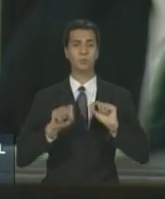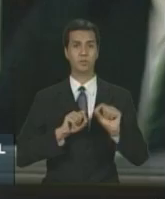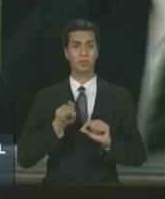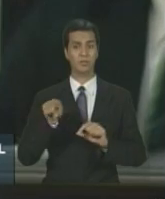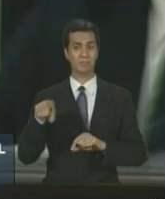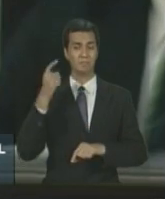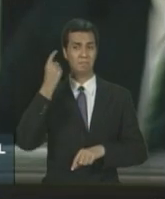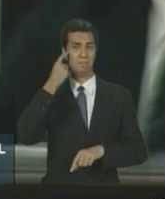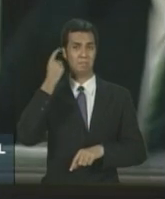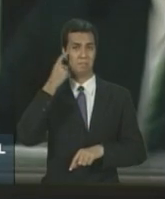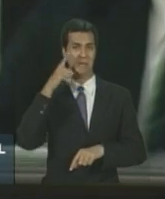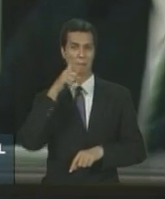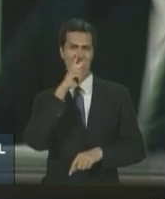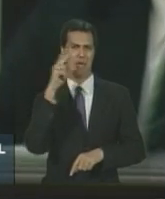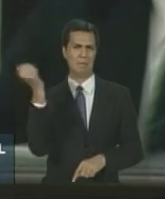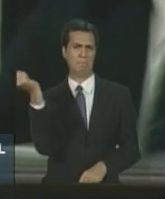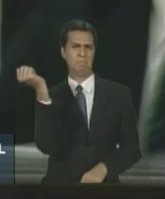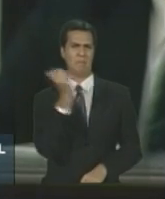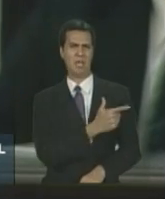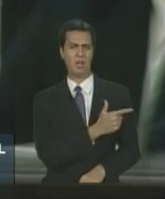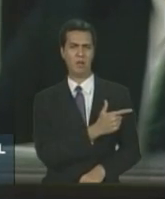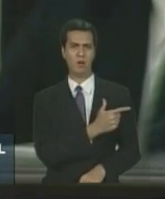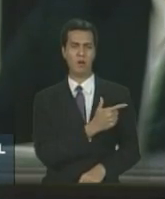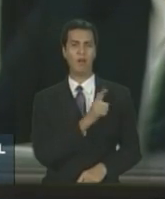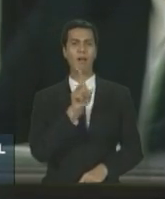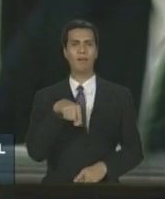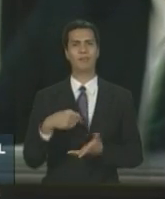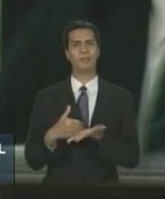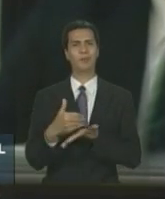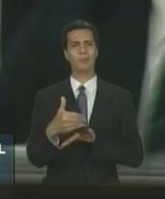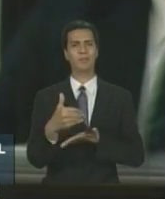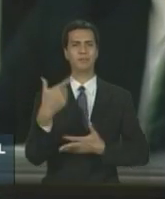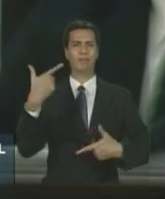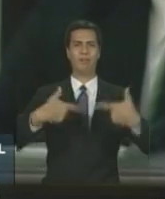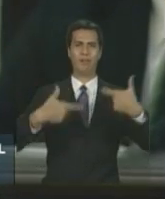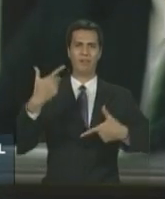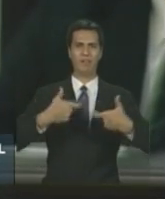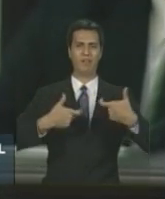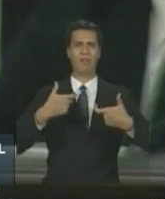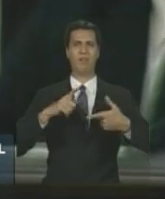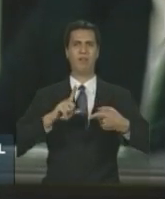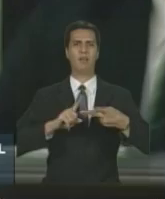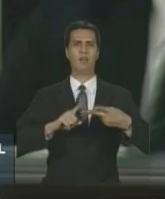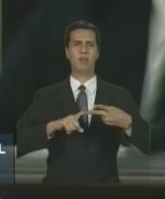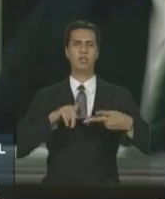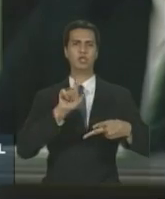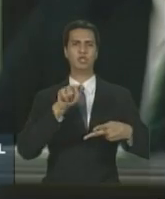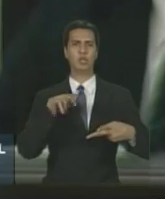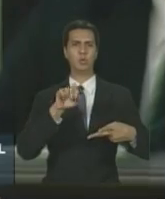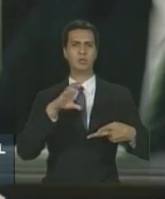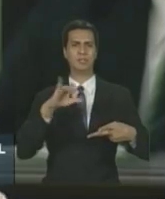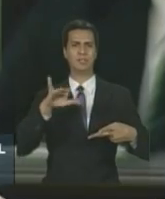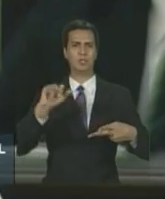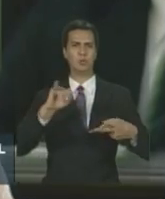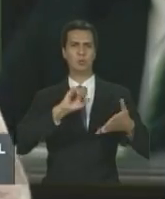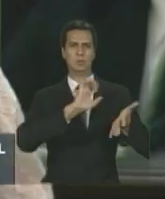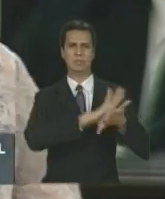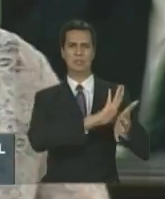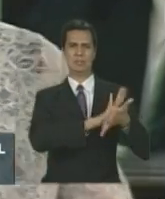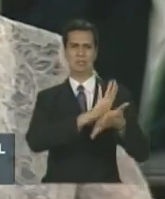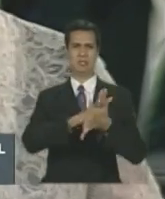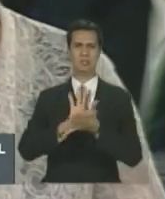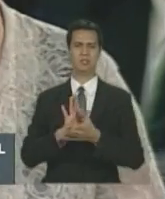assegura a base de todas as guerras de extermínio, de todos os genocídios e